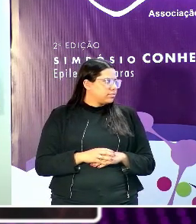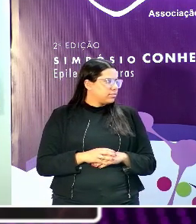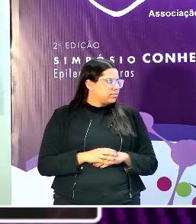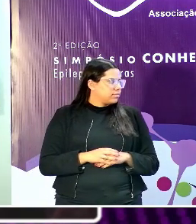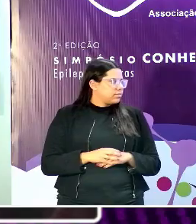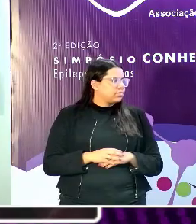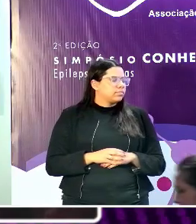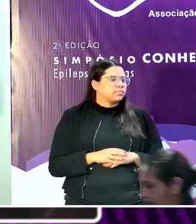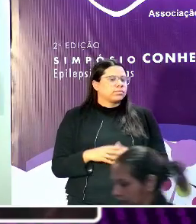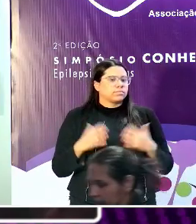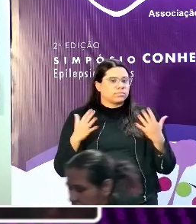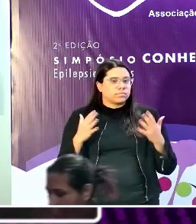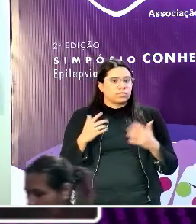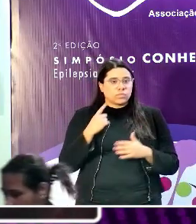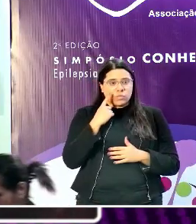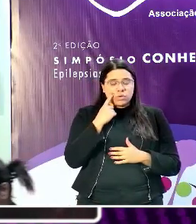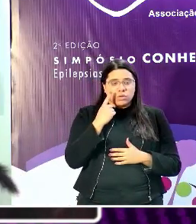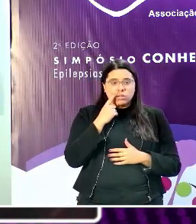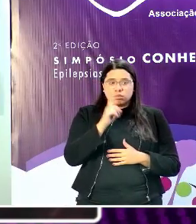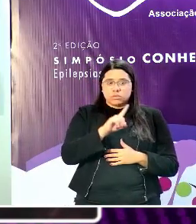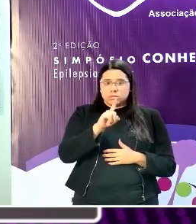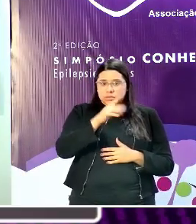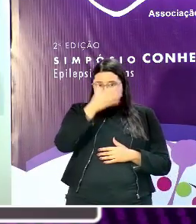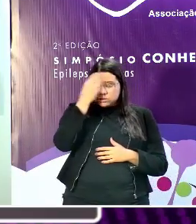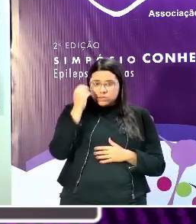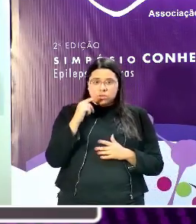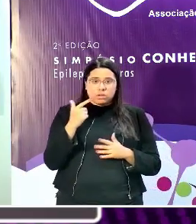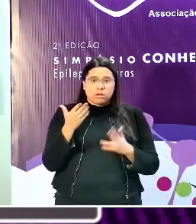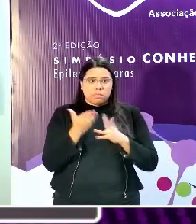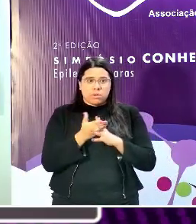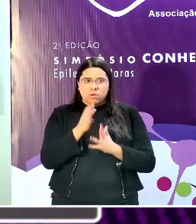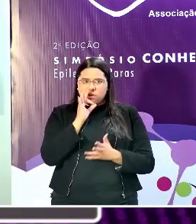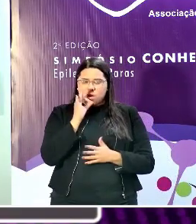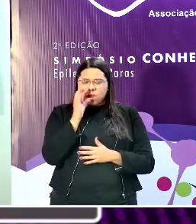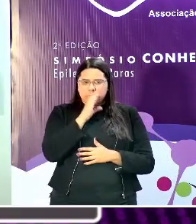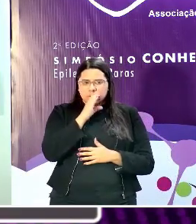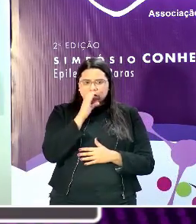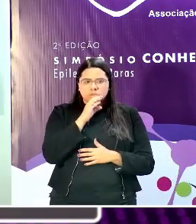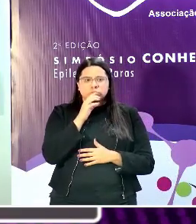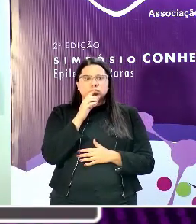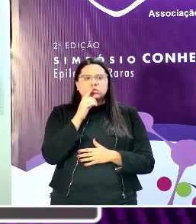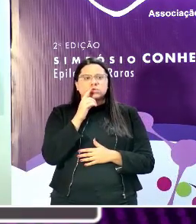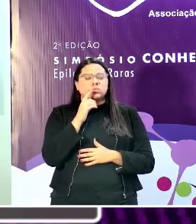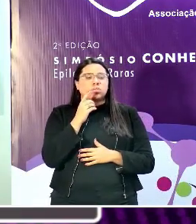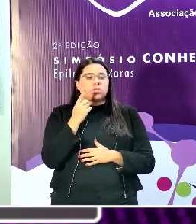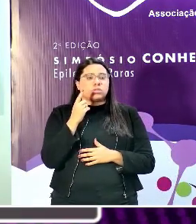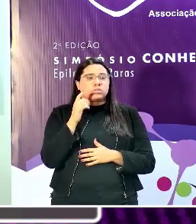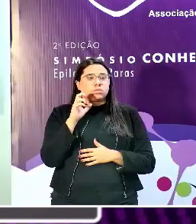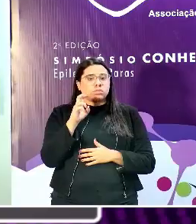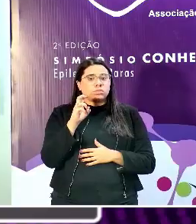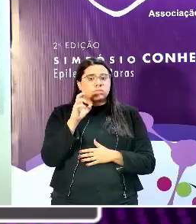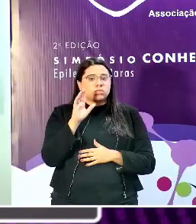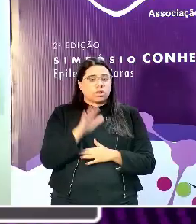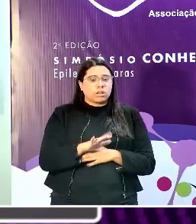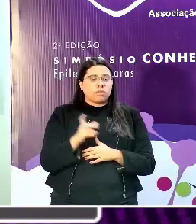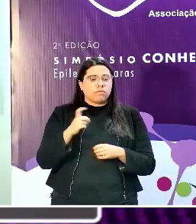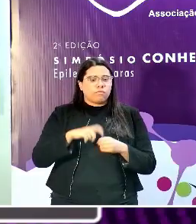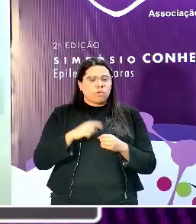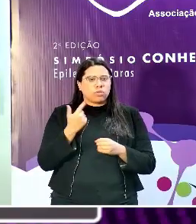Parabéns. Gente, não esqueçam agora um coffee break rapidinho, 17 horas, nosso último